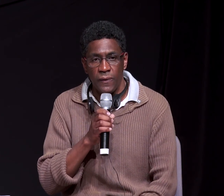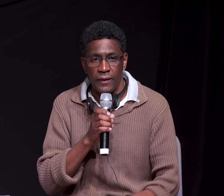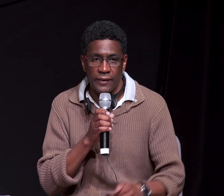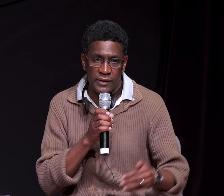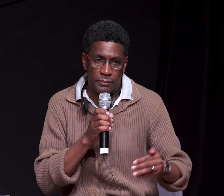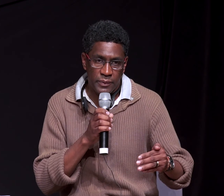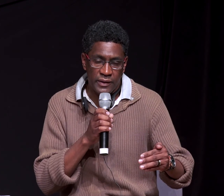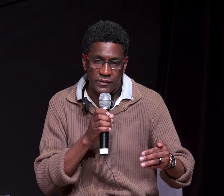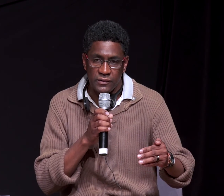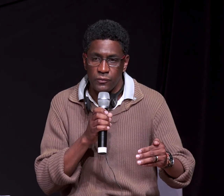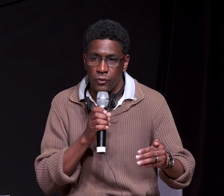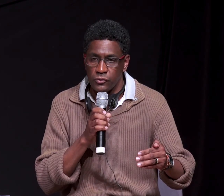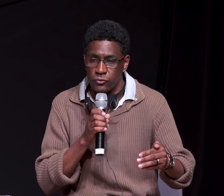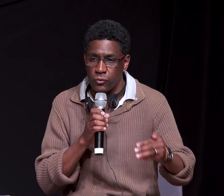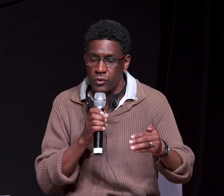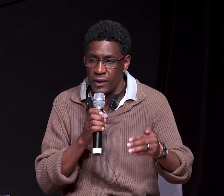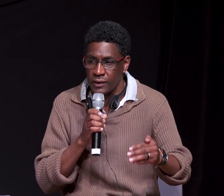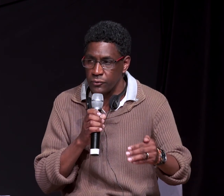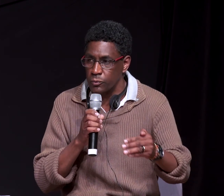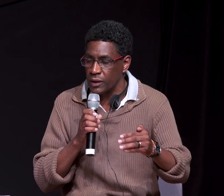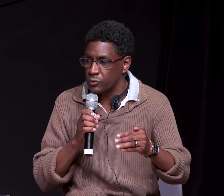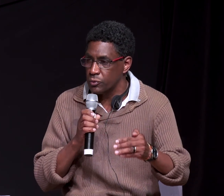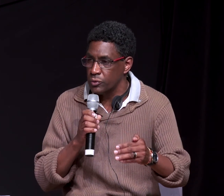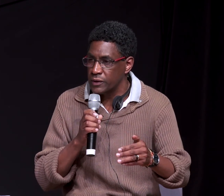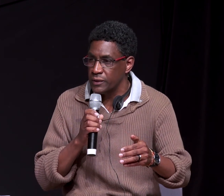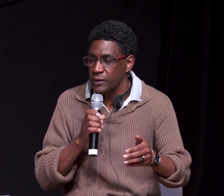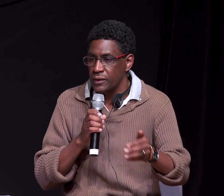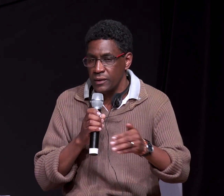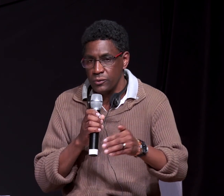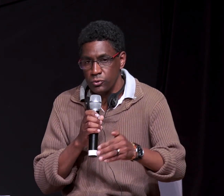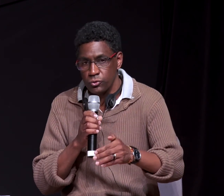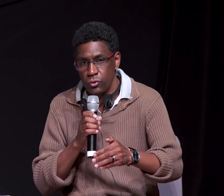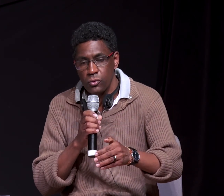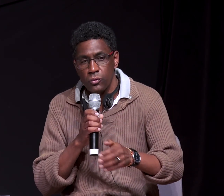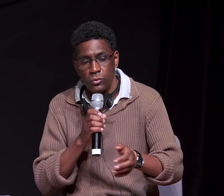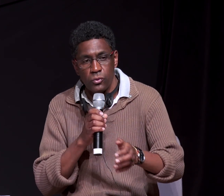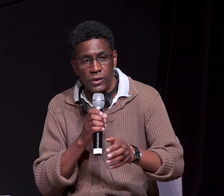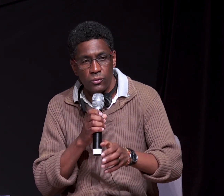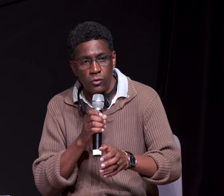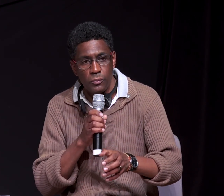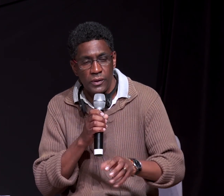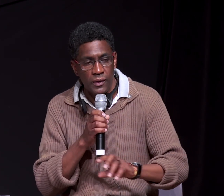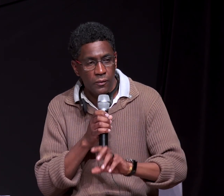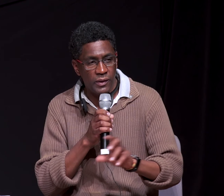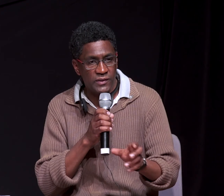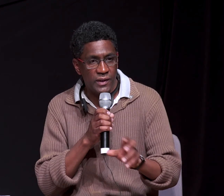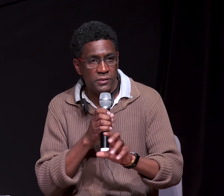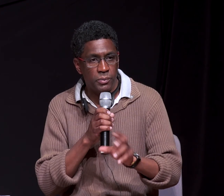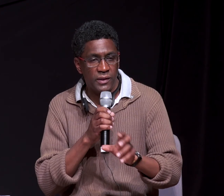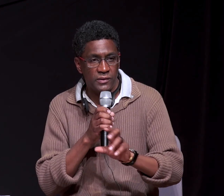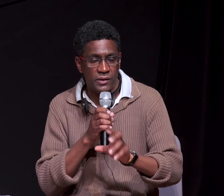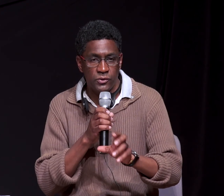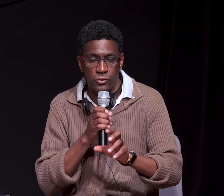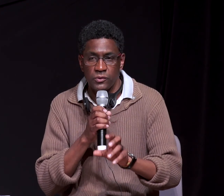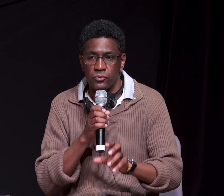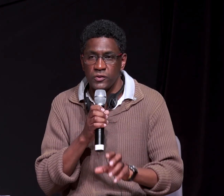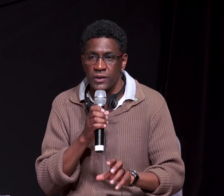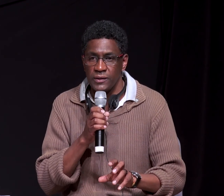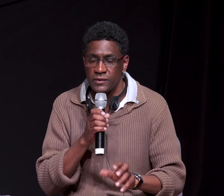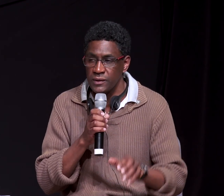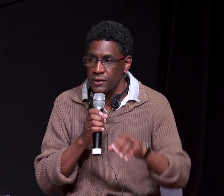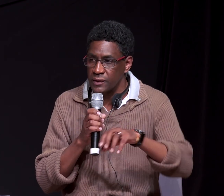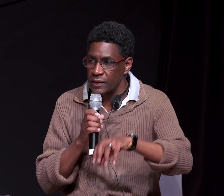percebemos que, para esses devotos do congado, do batuque, do jongo, do candombe, uma série de práticas religiosas